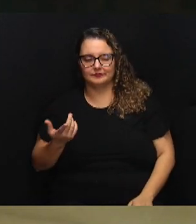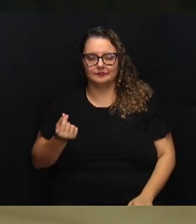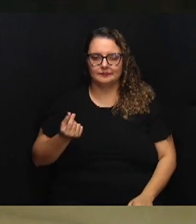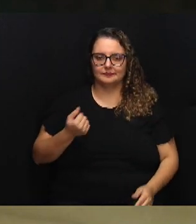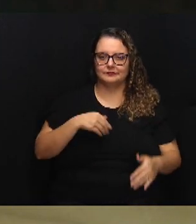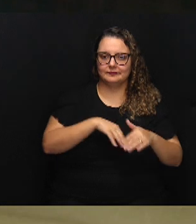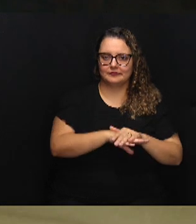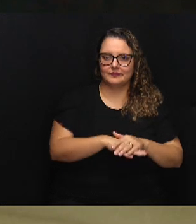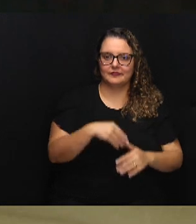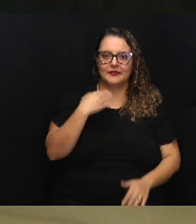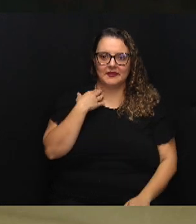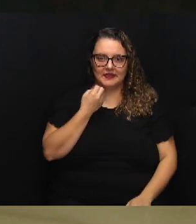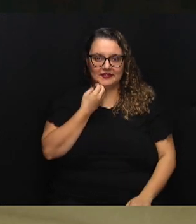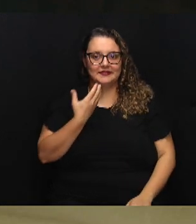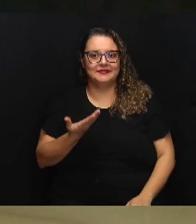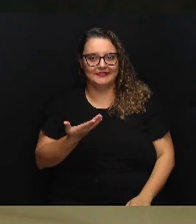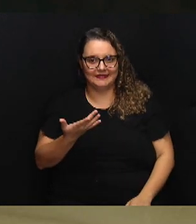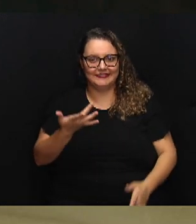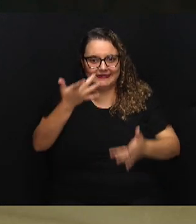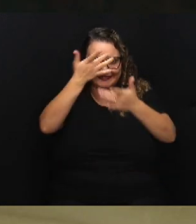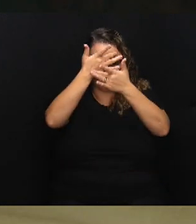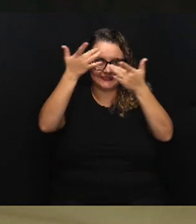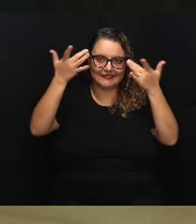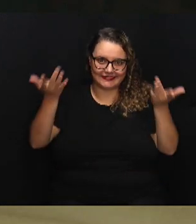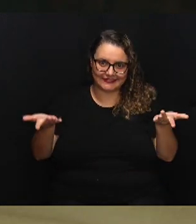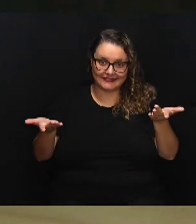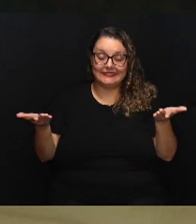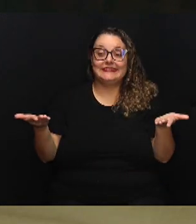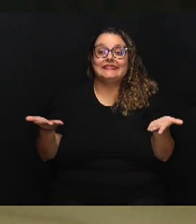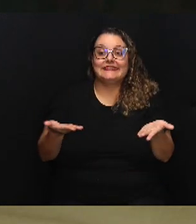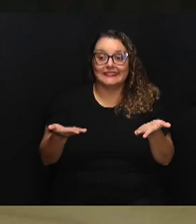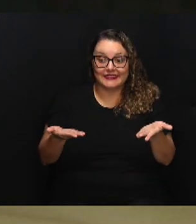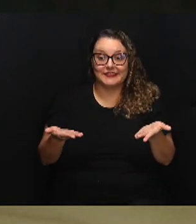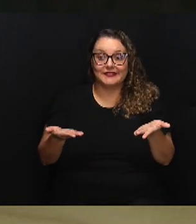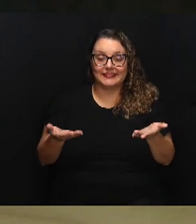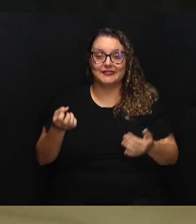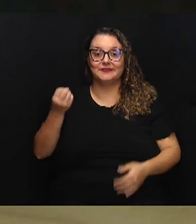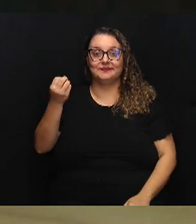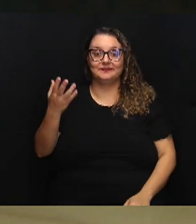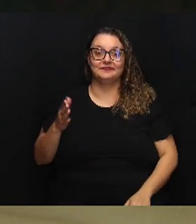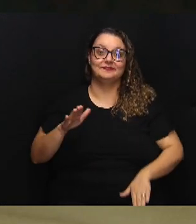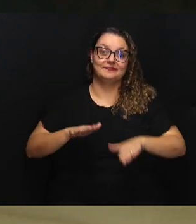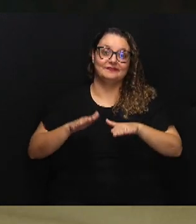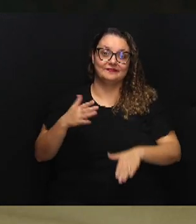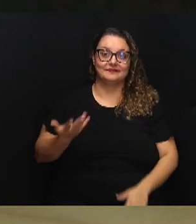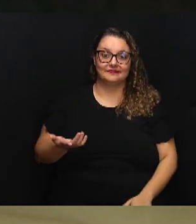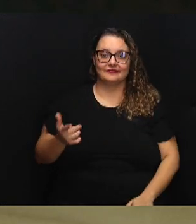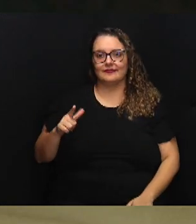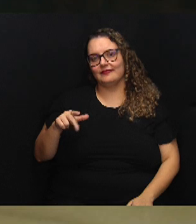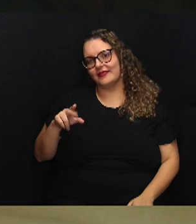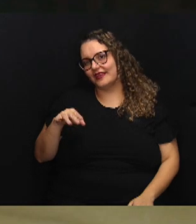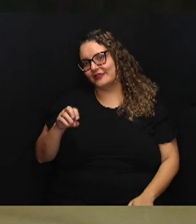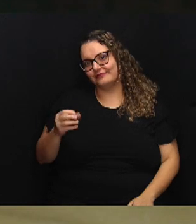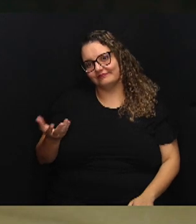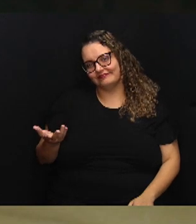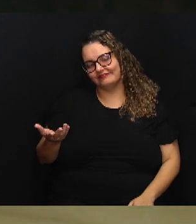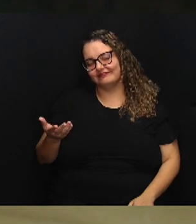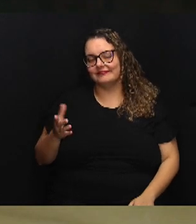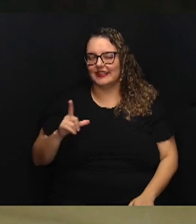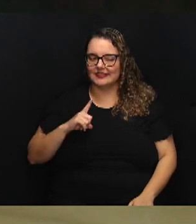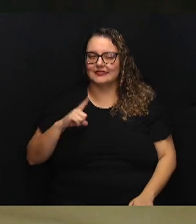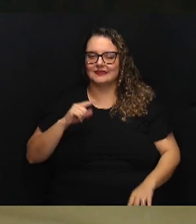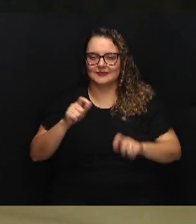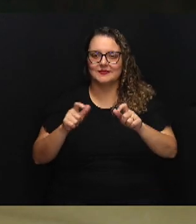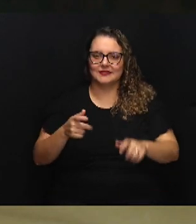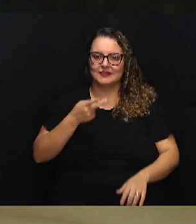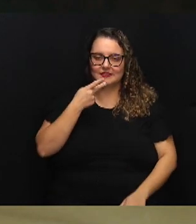guardado no banco também faz bem, né? Para a sua saúde mental. E agora? Viajar muitas vezes é visto como um luxo, gente, mas há quem diga